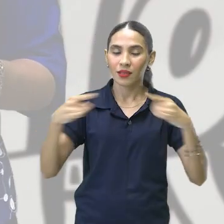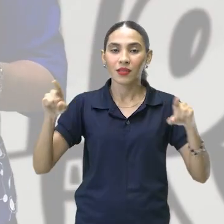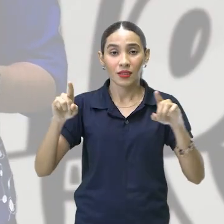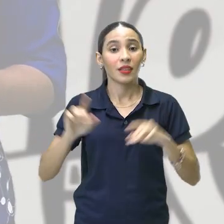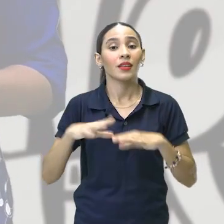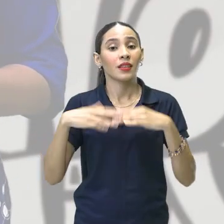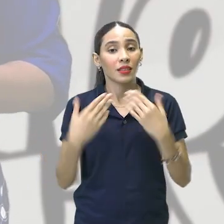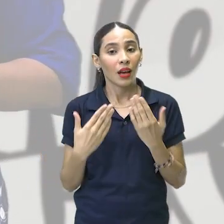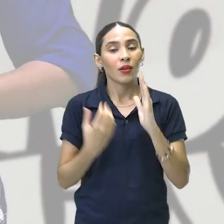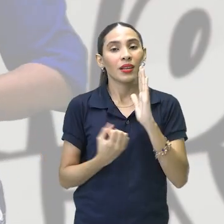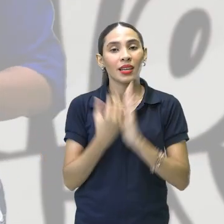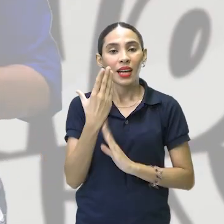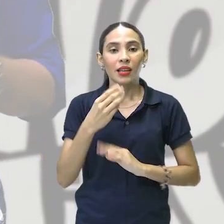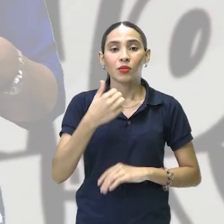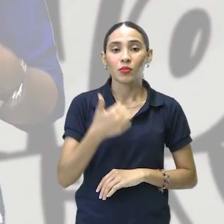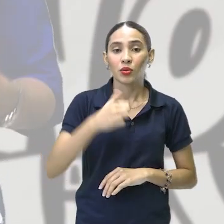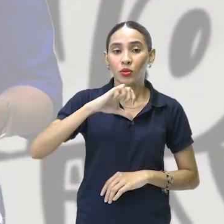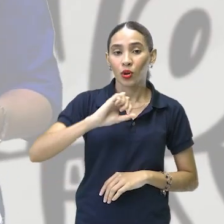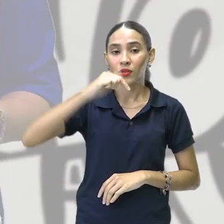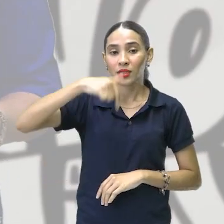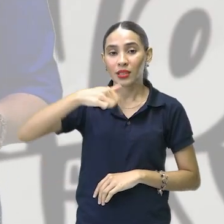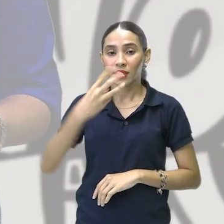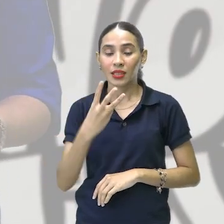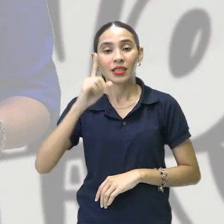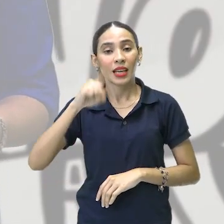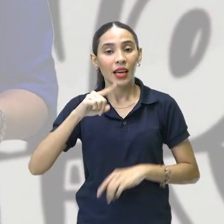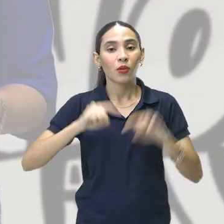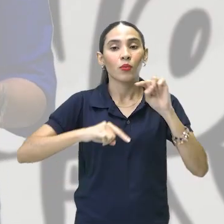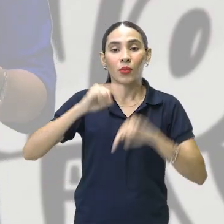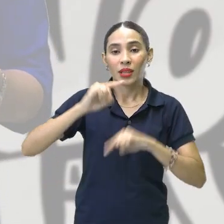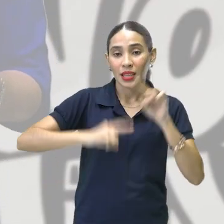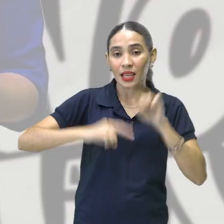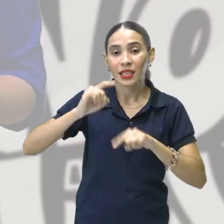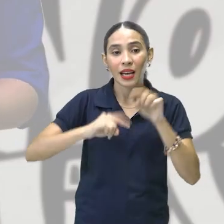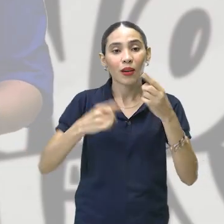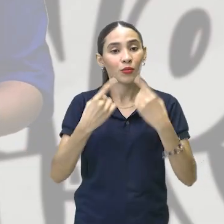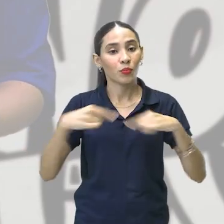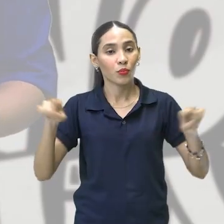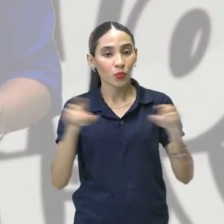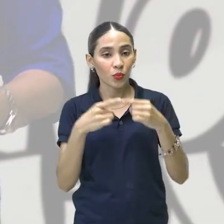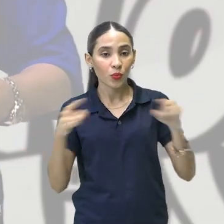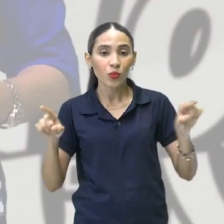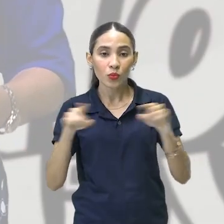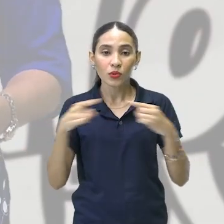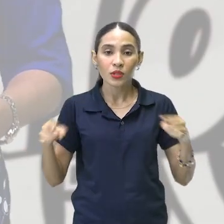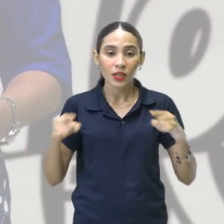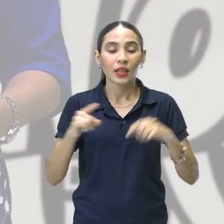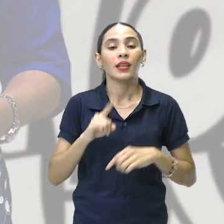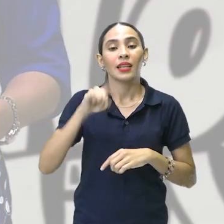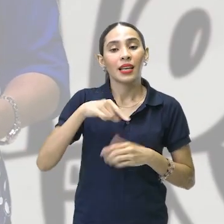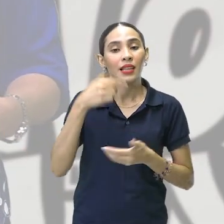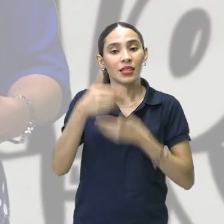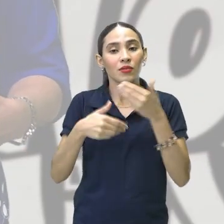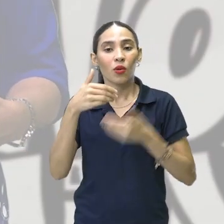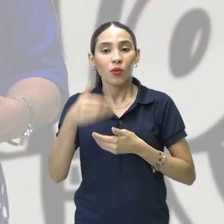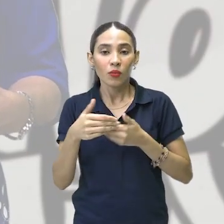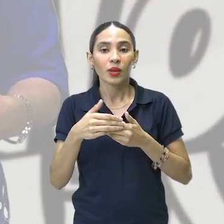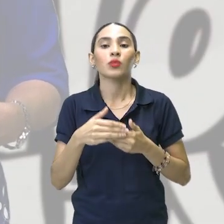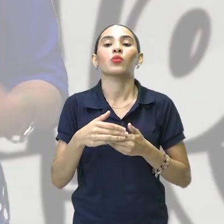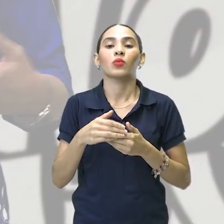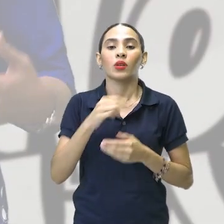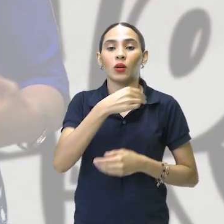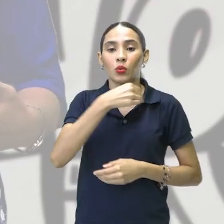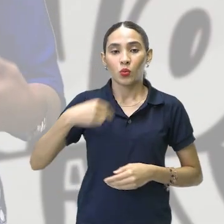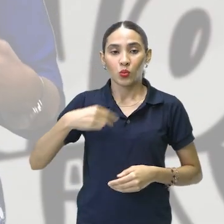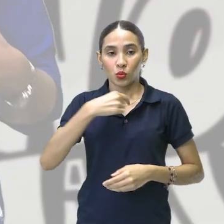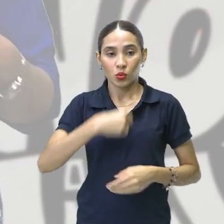o pindorama, ele foi produzido em 1973, ele é um instrumento musical não convencional que foi